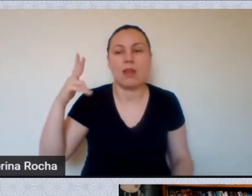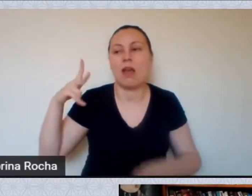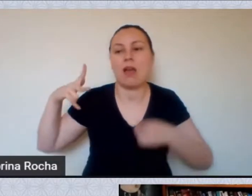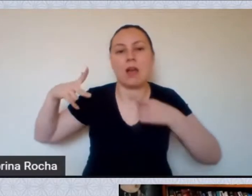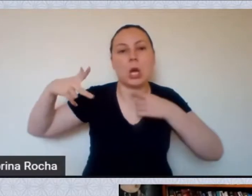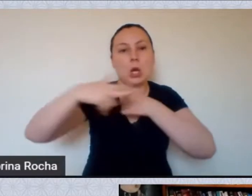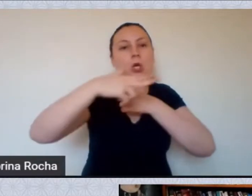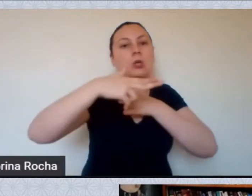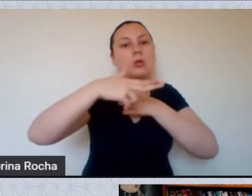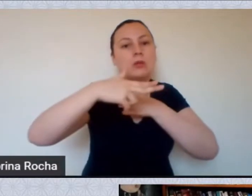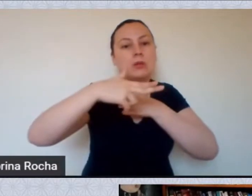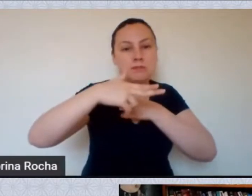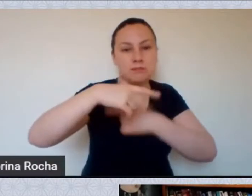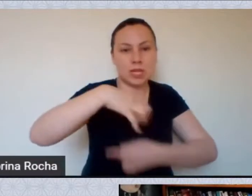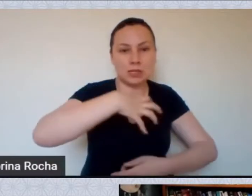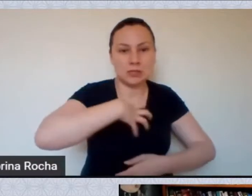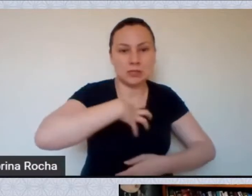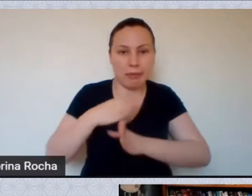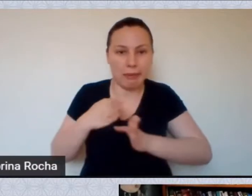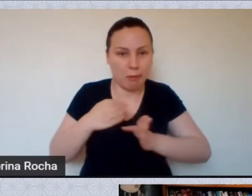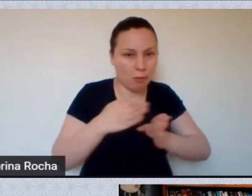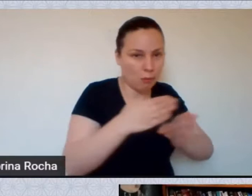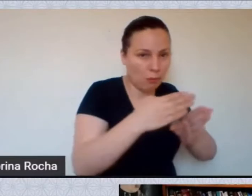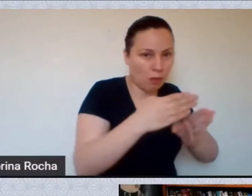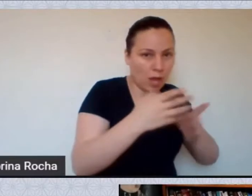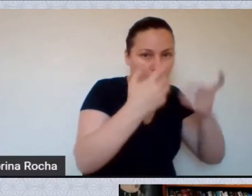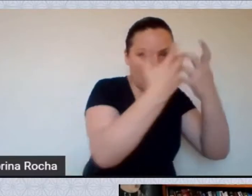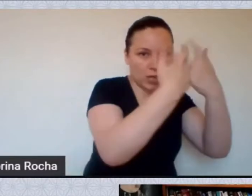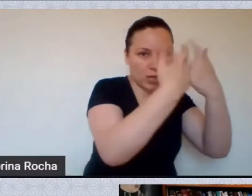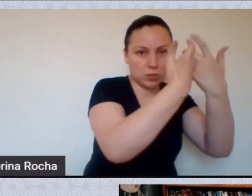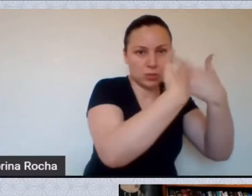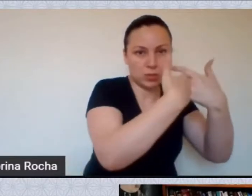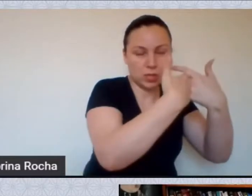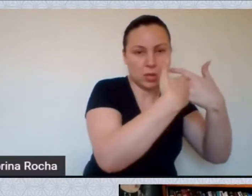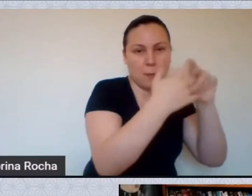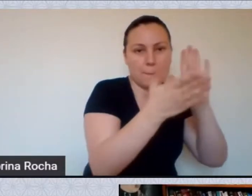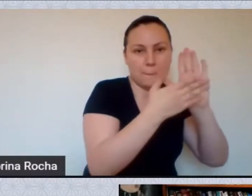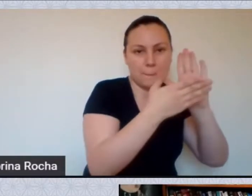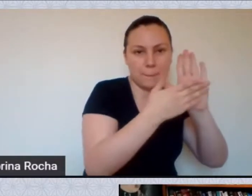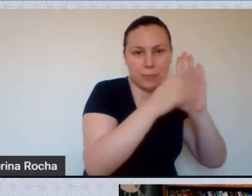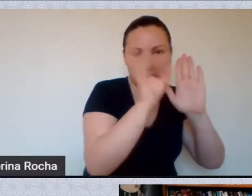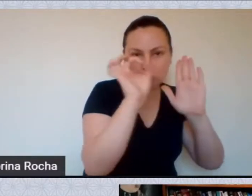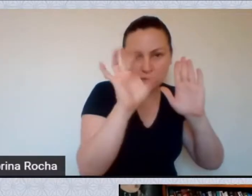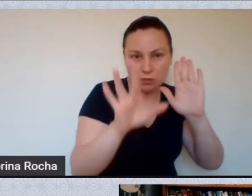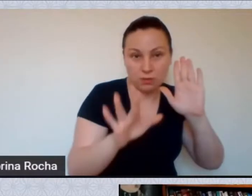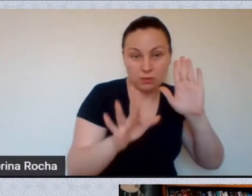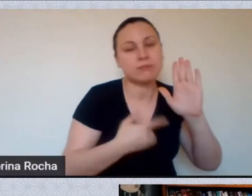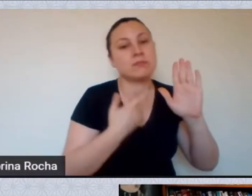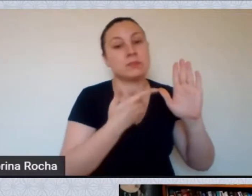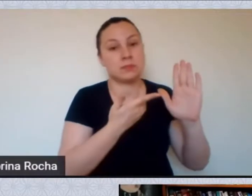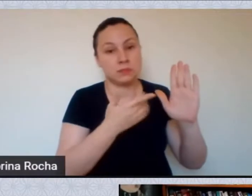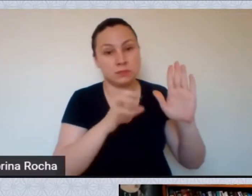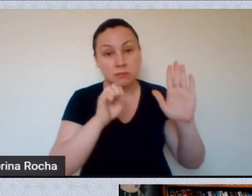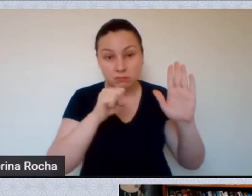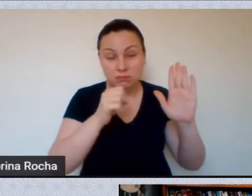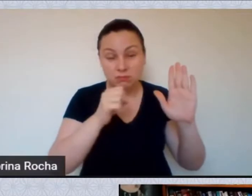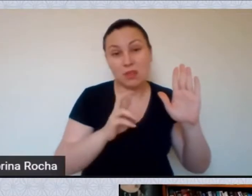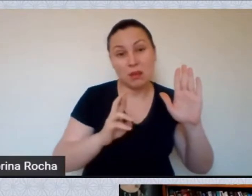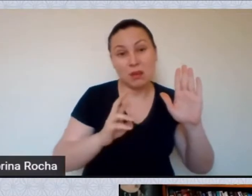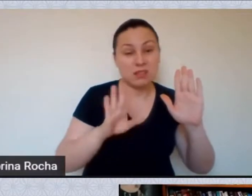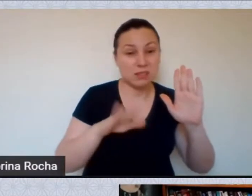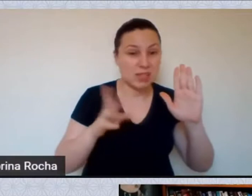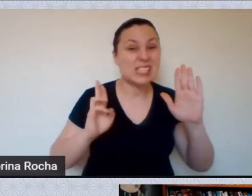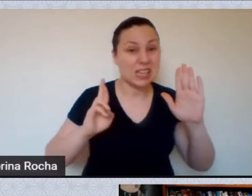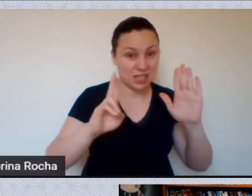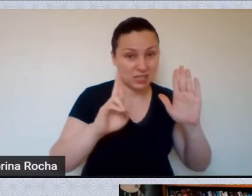caminho exclusivamente racional. De certa forma, com uma ótima razão. A razão sendo que, se